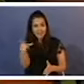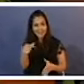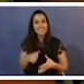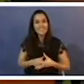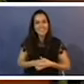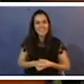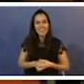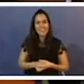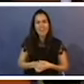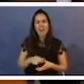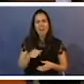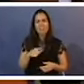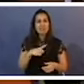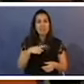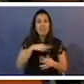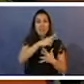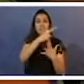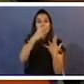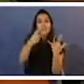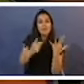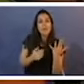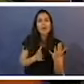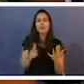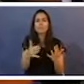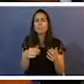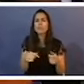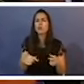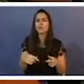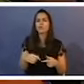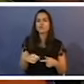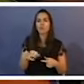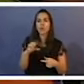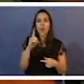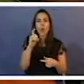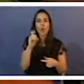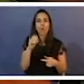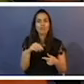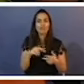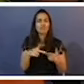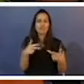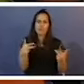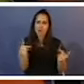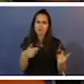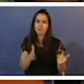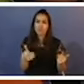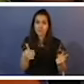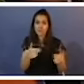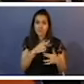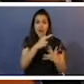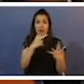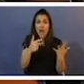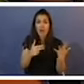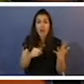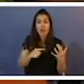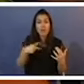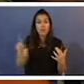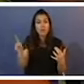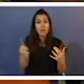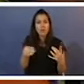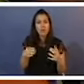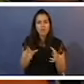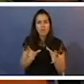vocês algumas espécies de peixe como Dourado o pacu a piapara e o pintado viajam em